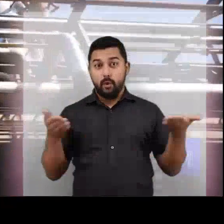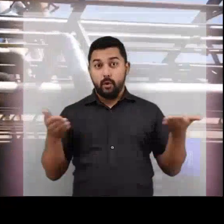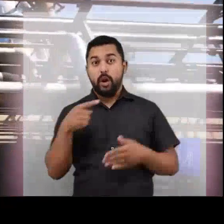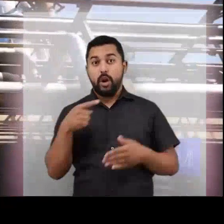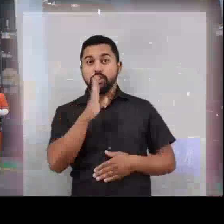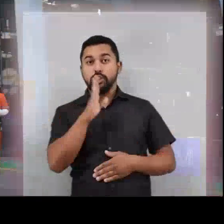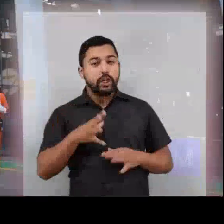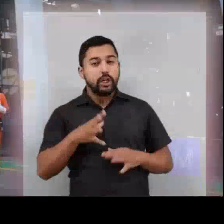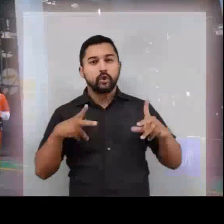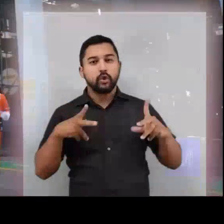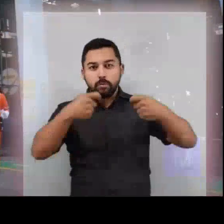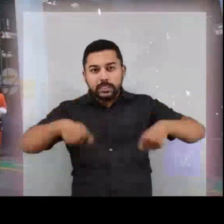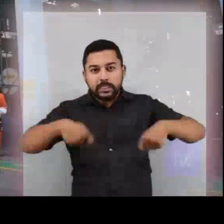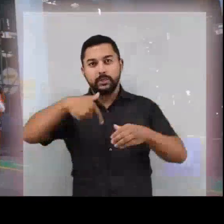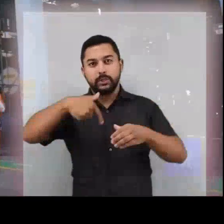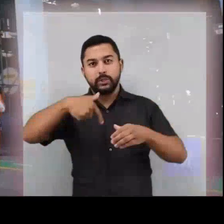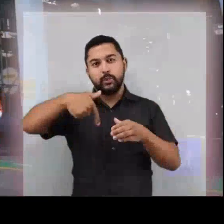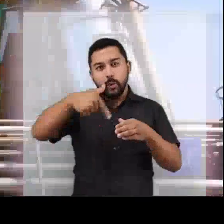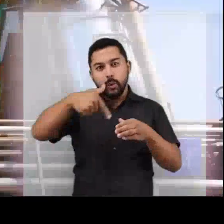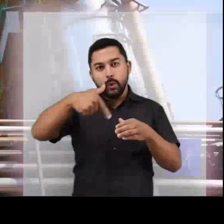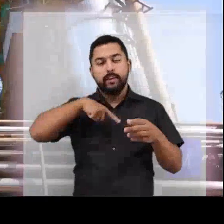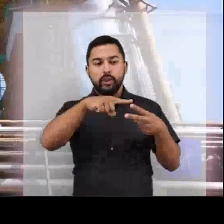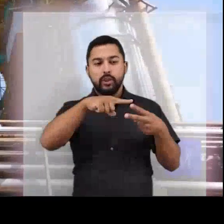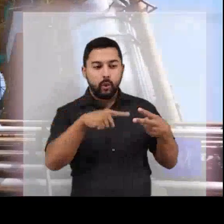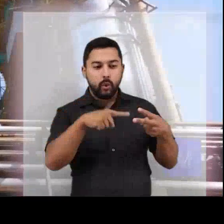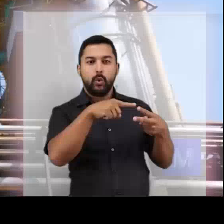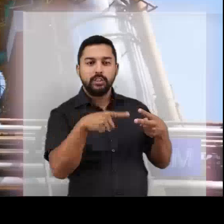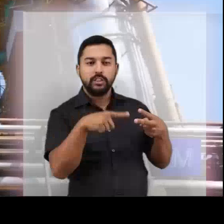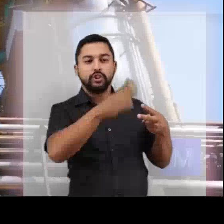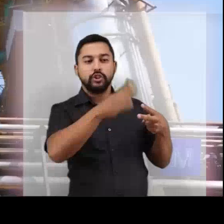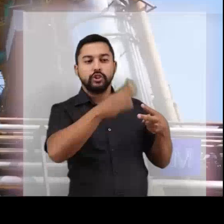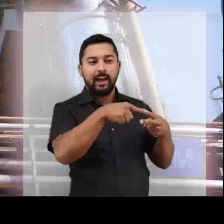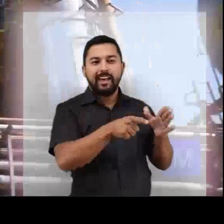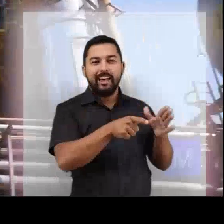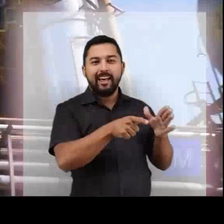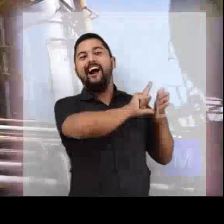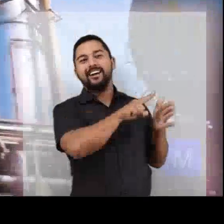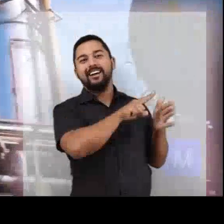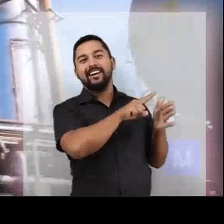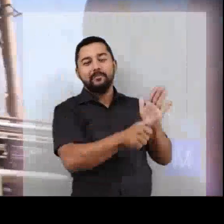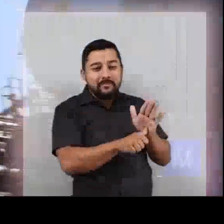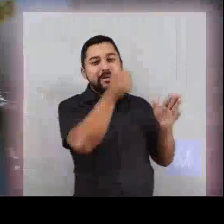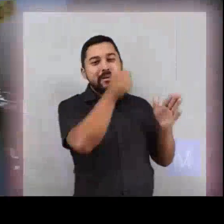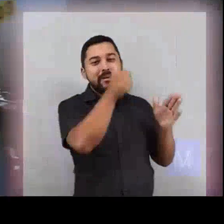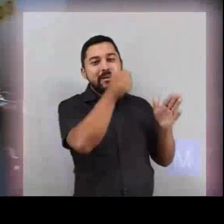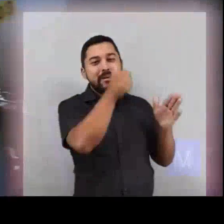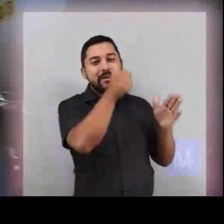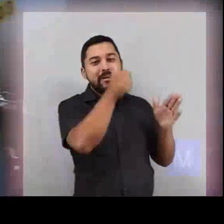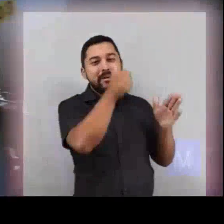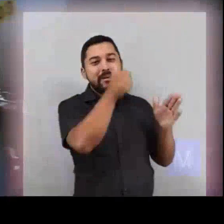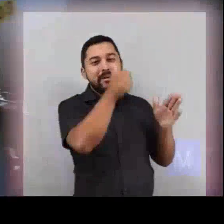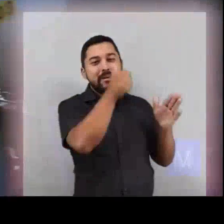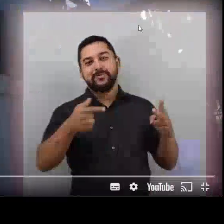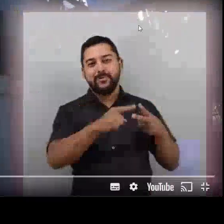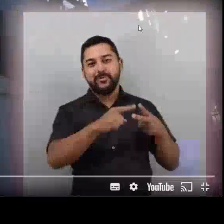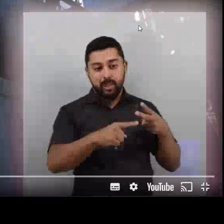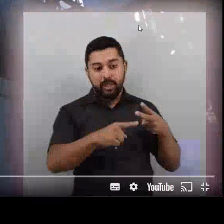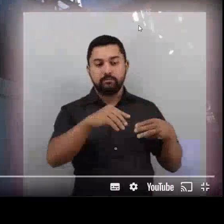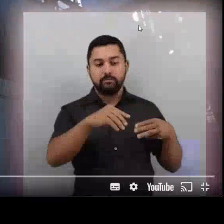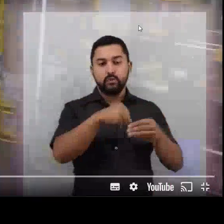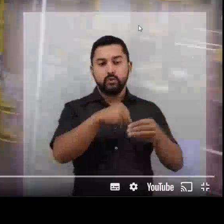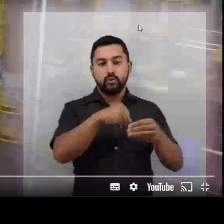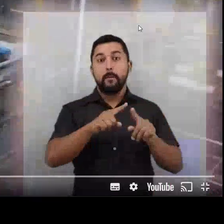E agora a gente já tem tudo que precisa para fazer a gasolina. A nafta da destilação direta, que saiu lá da primeira destilação, e a nafta do